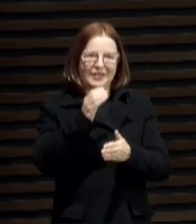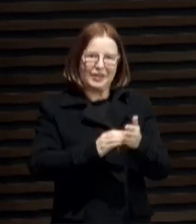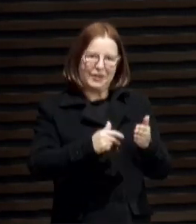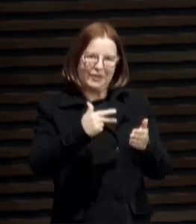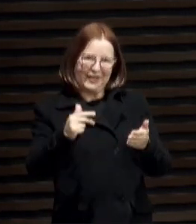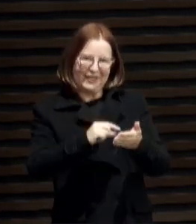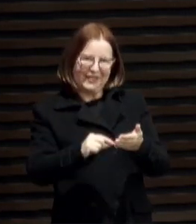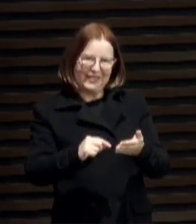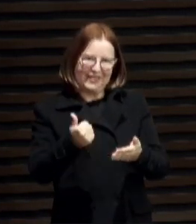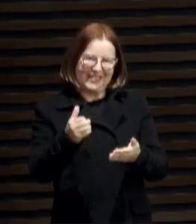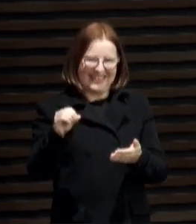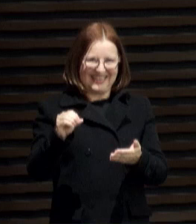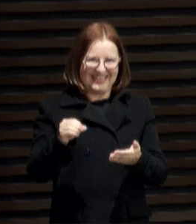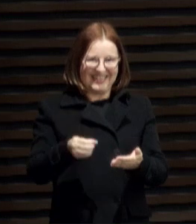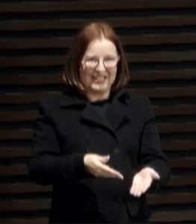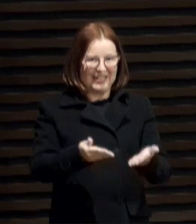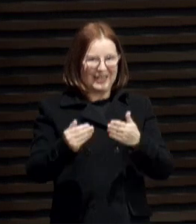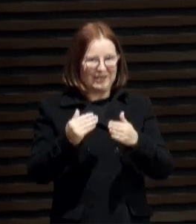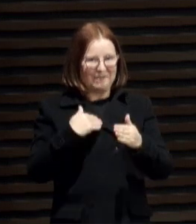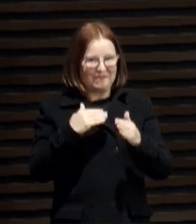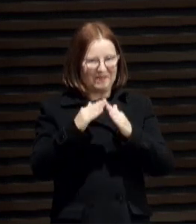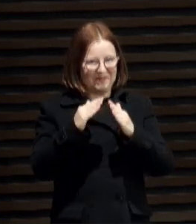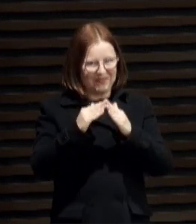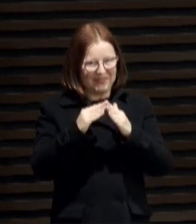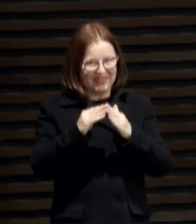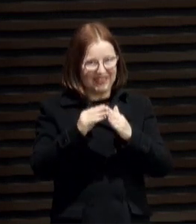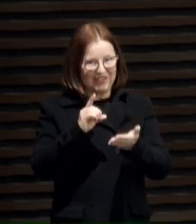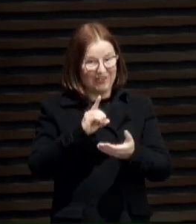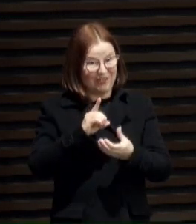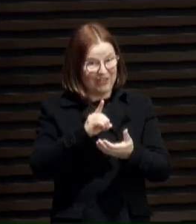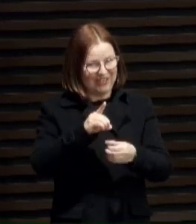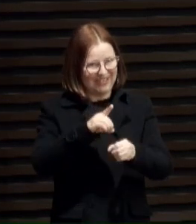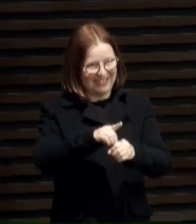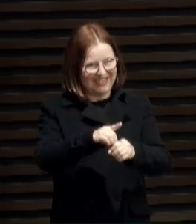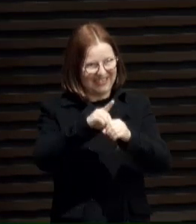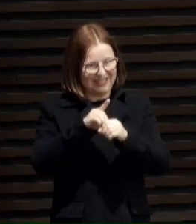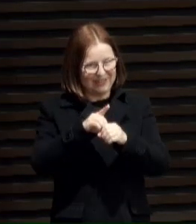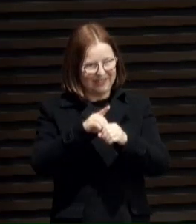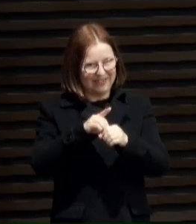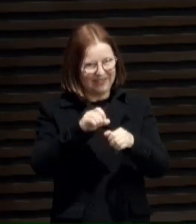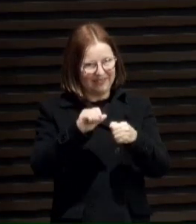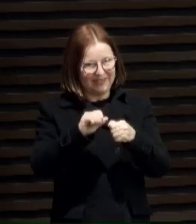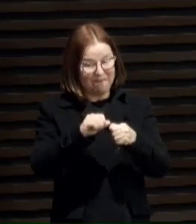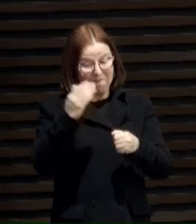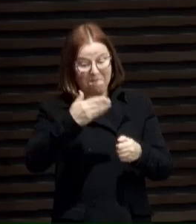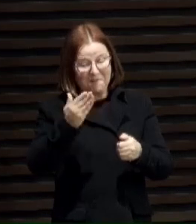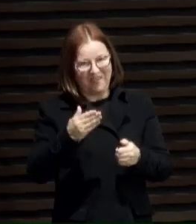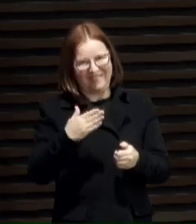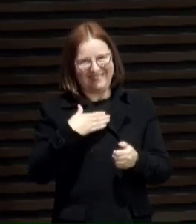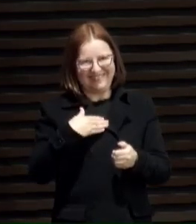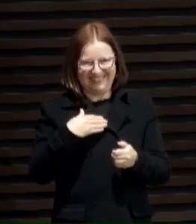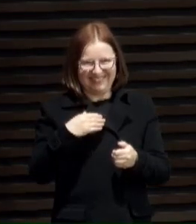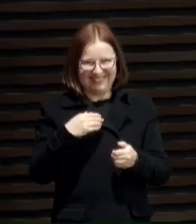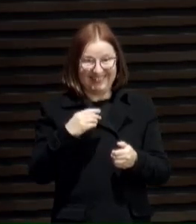Trazei à minha casa os dízimos e fazei prova de mim. Então, esse